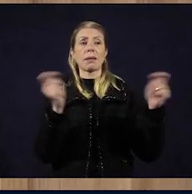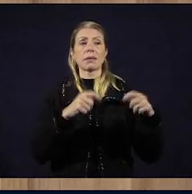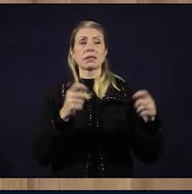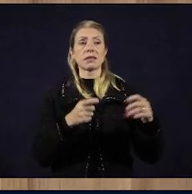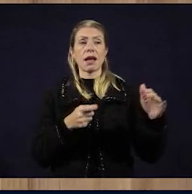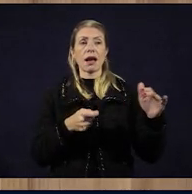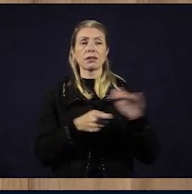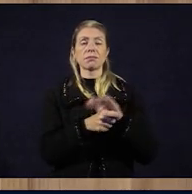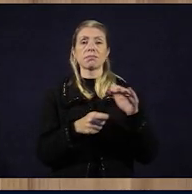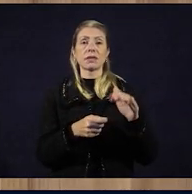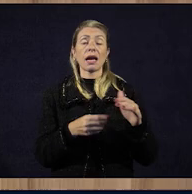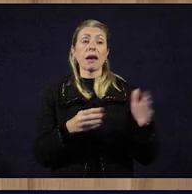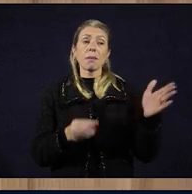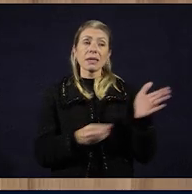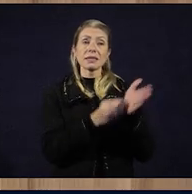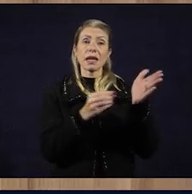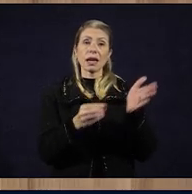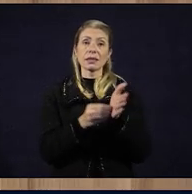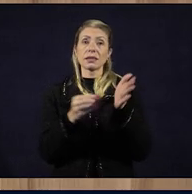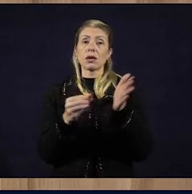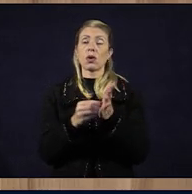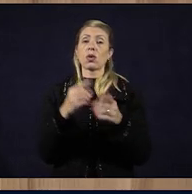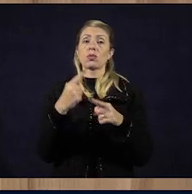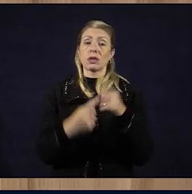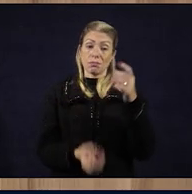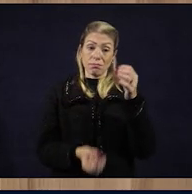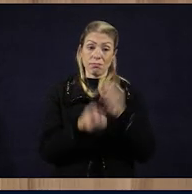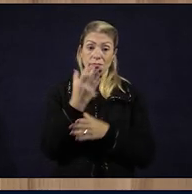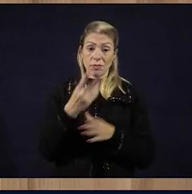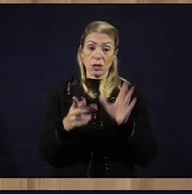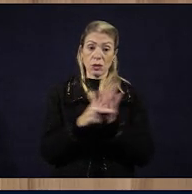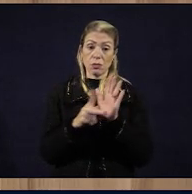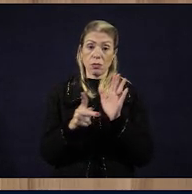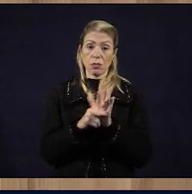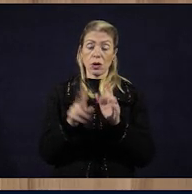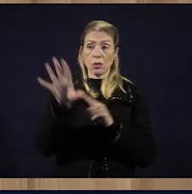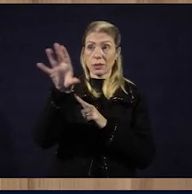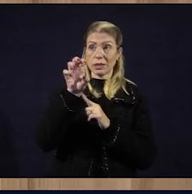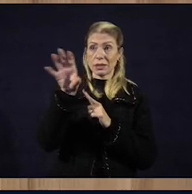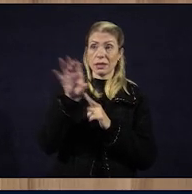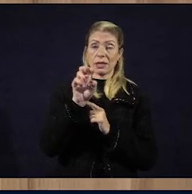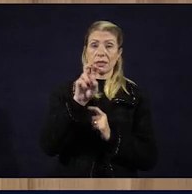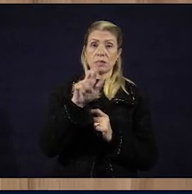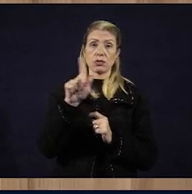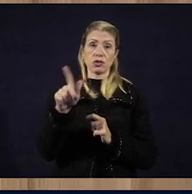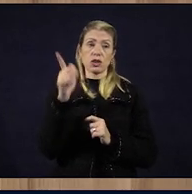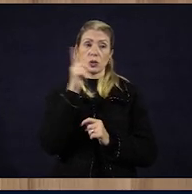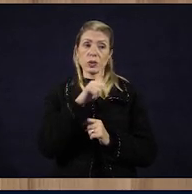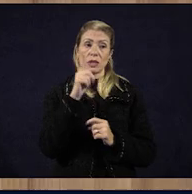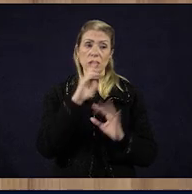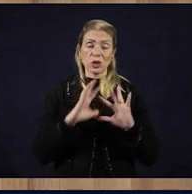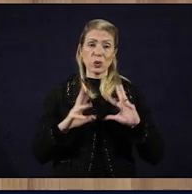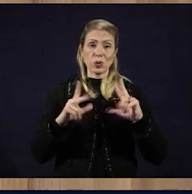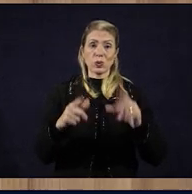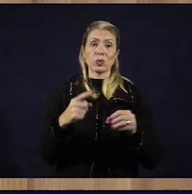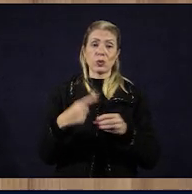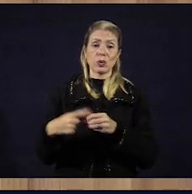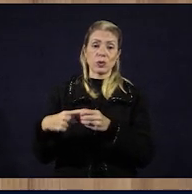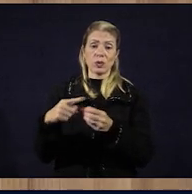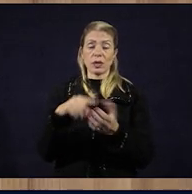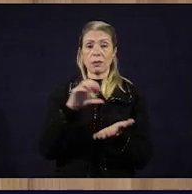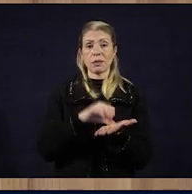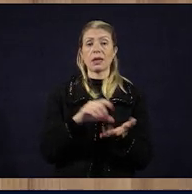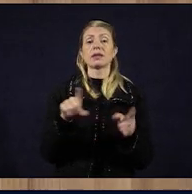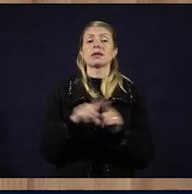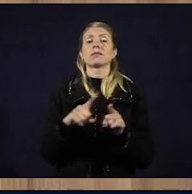para que elas pudessem também quando a Regional cobrisse todas as capitais elas pudessem também competir